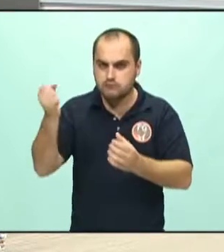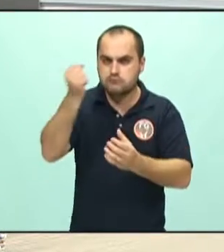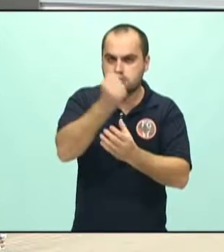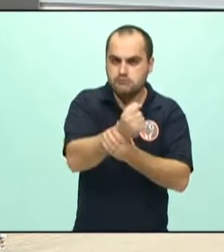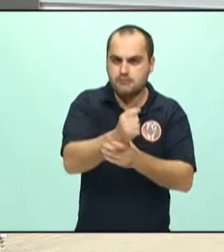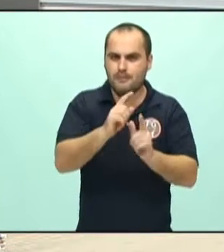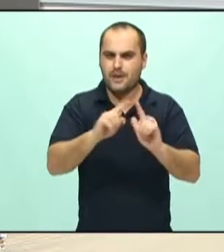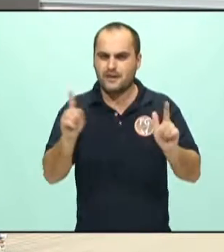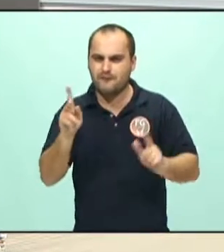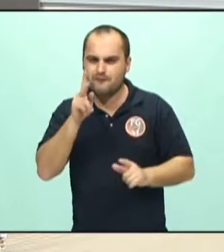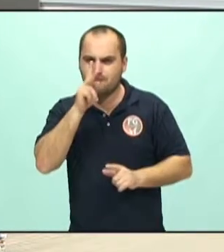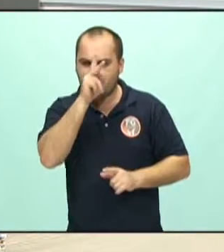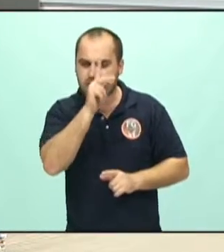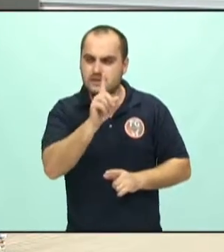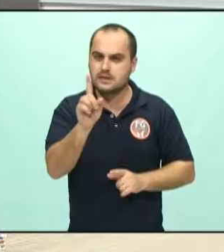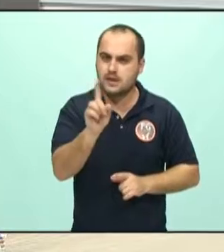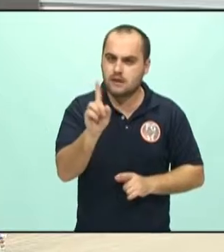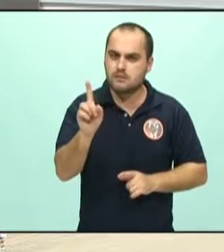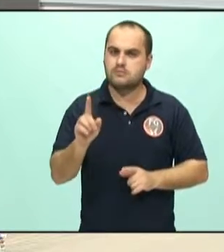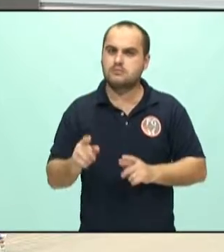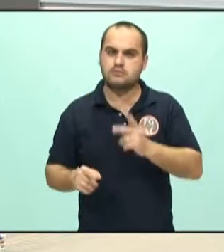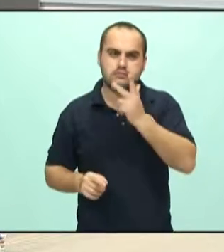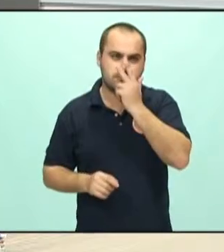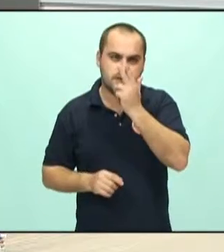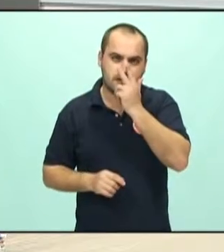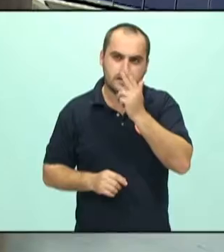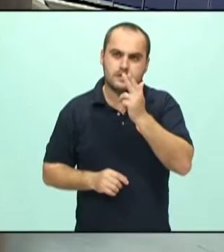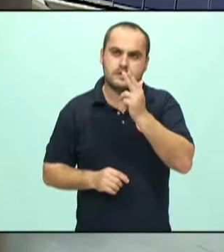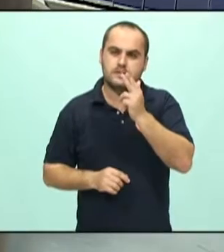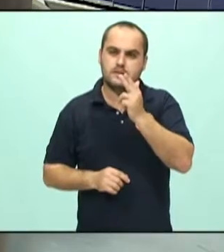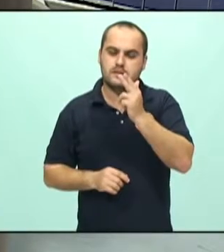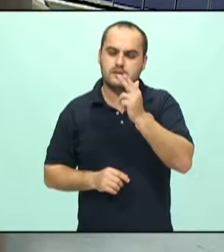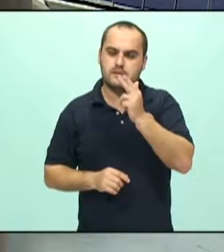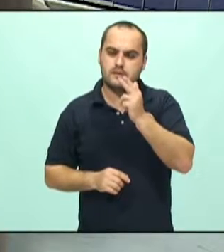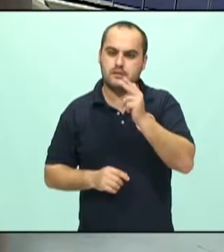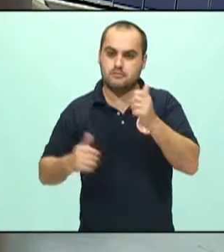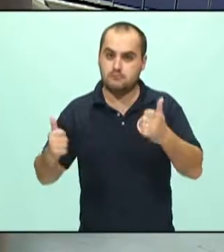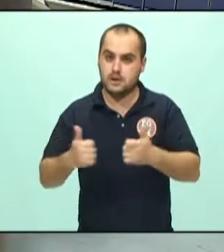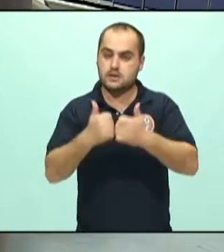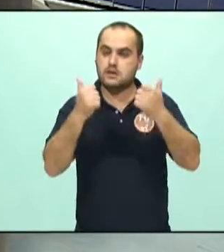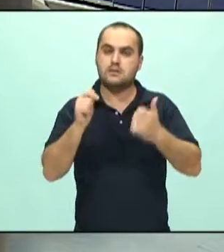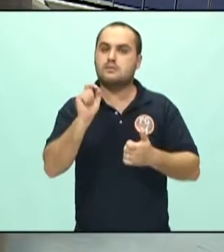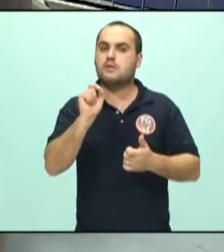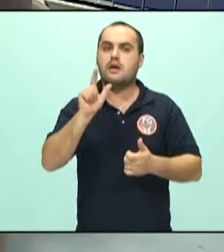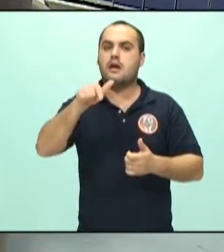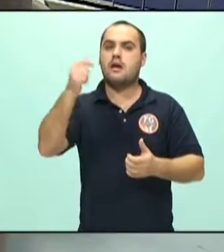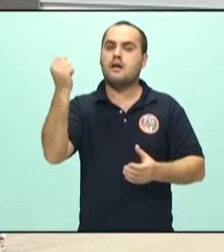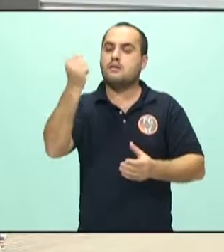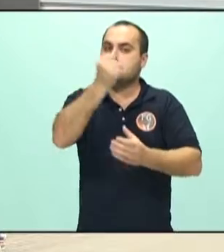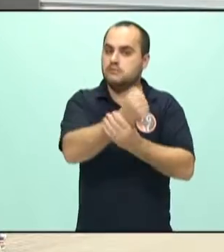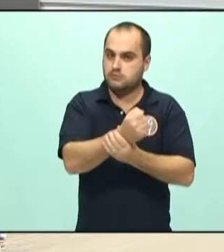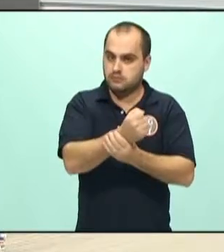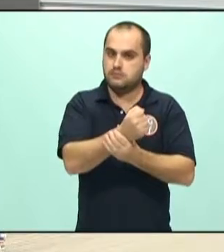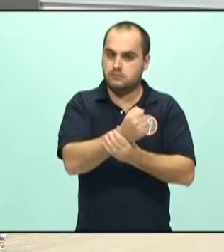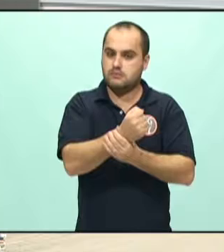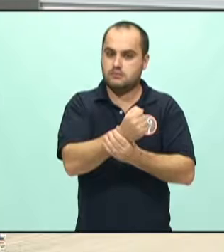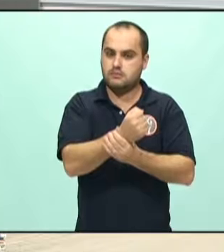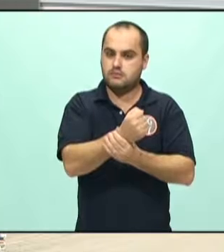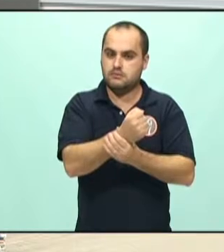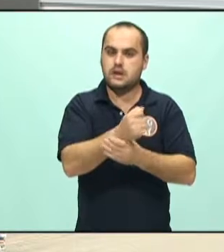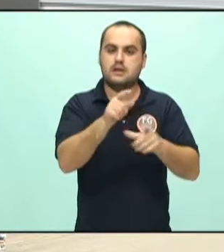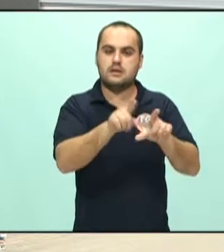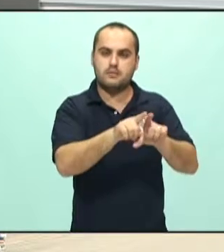na verdade eu digo foi um conceito chave da da marejada foi a sustentabilidade e até a própria